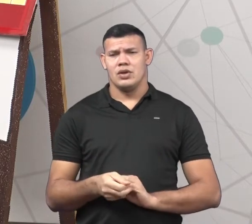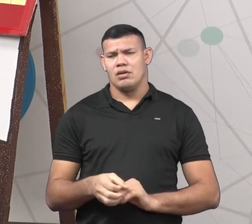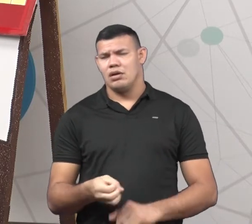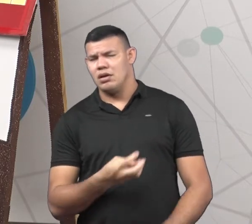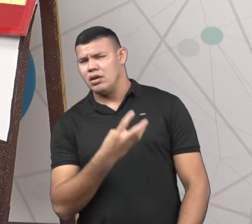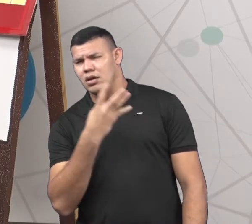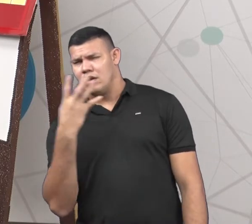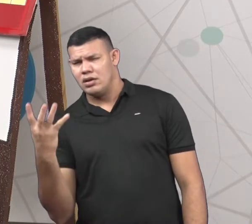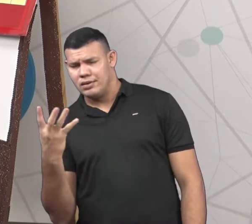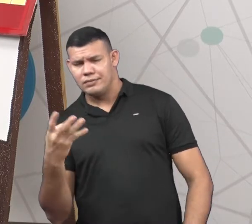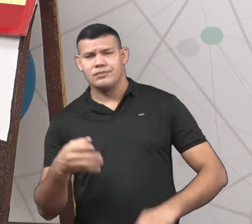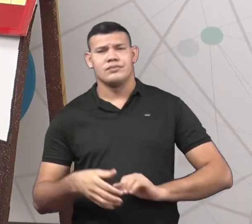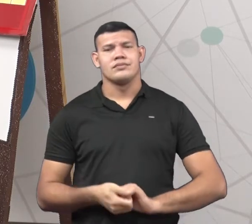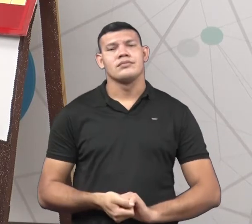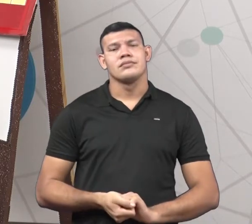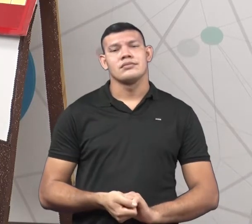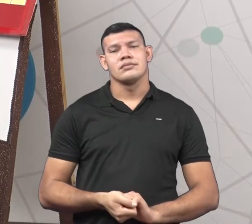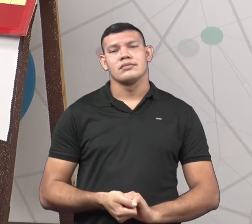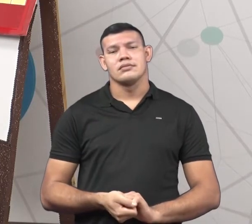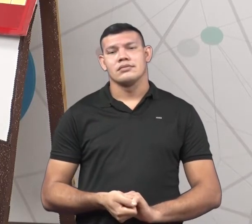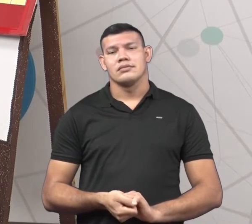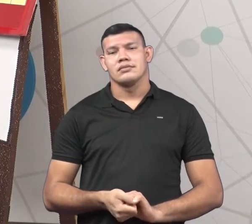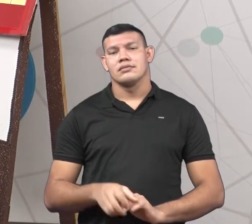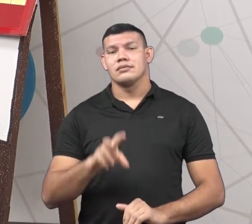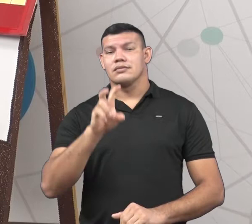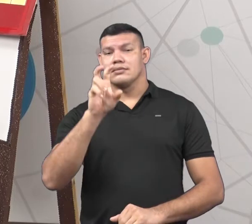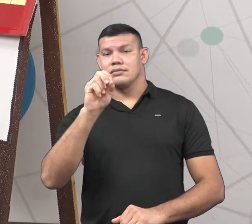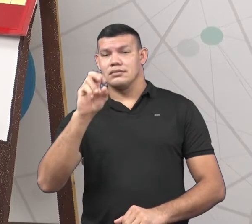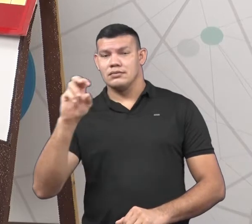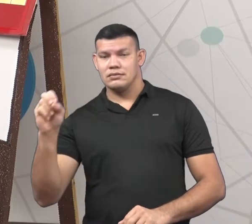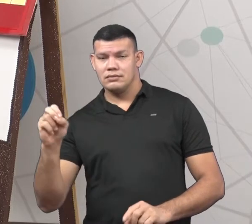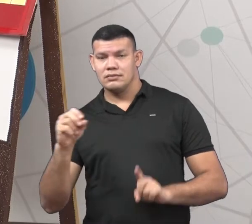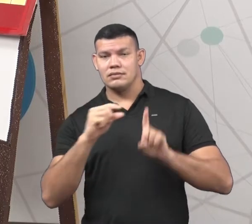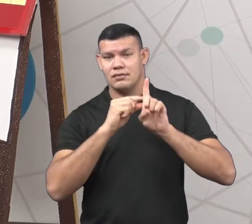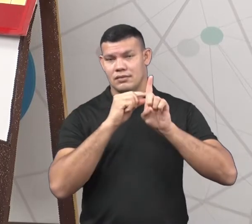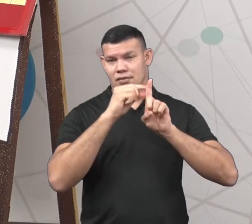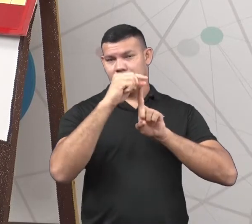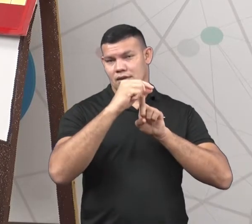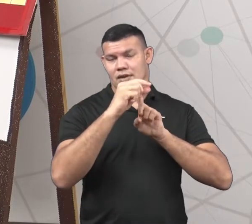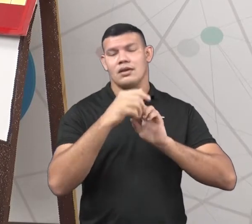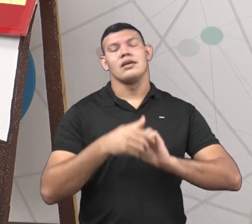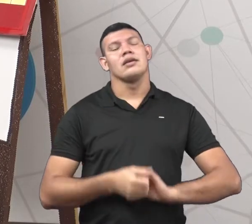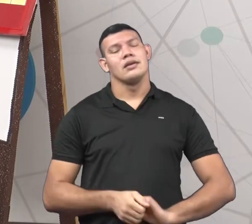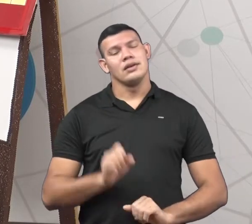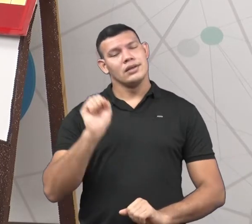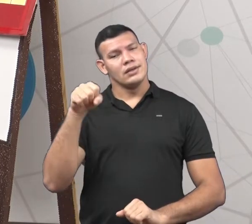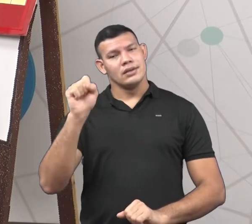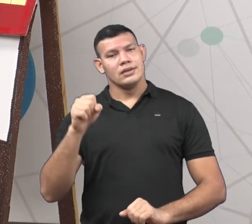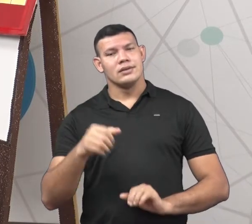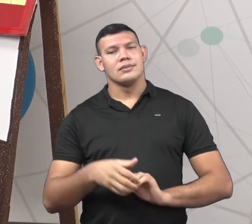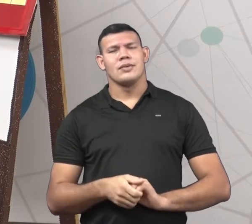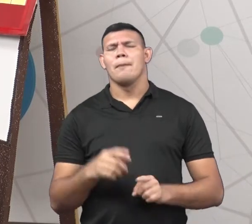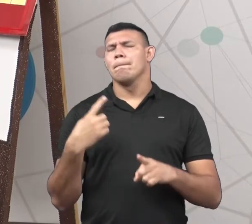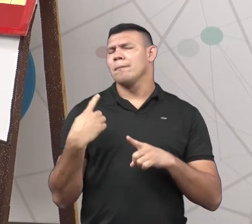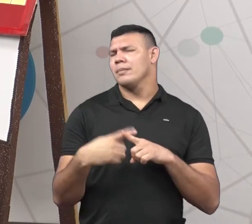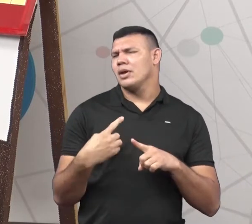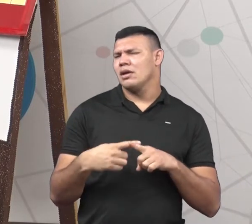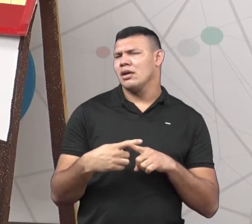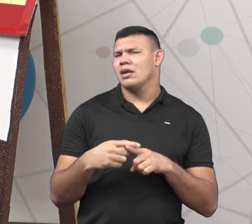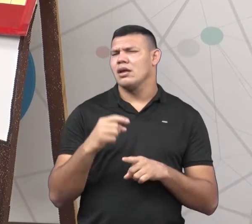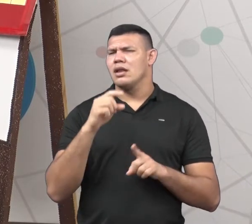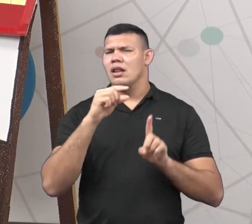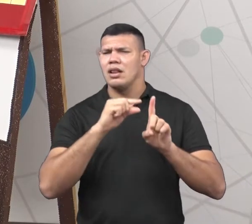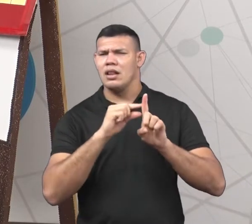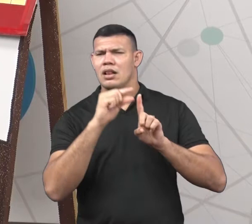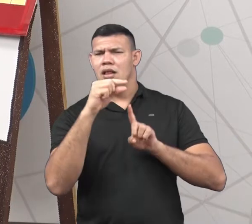vai ter? Vai ter 500 unidades, né? 500 unidades. Por quê? Porque